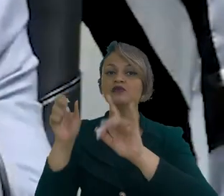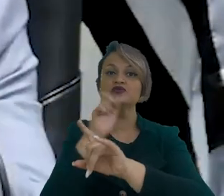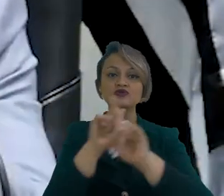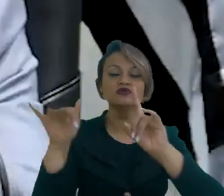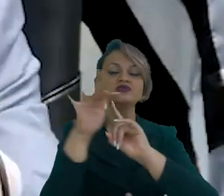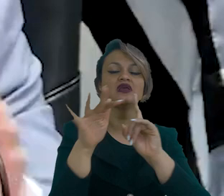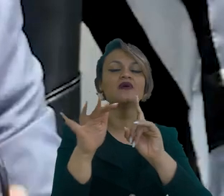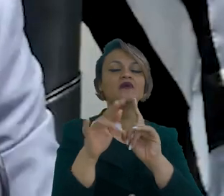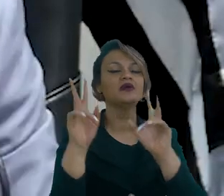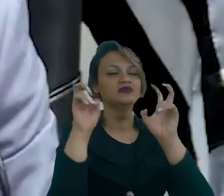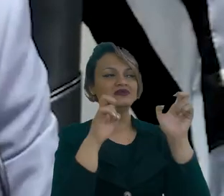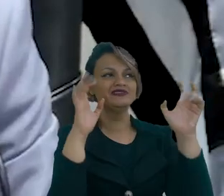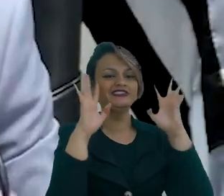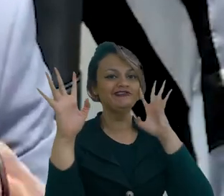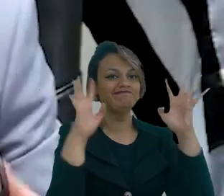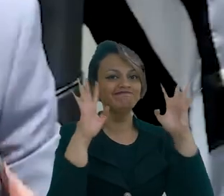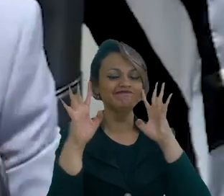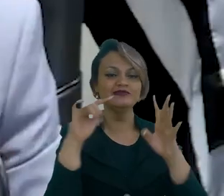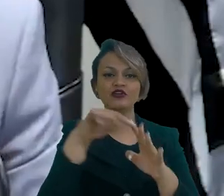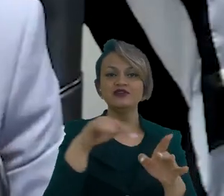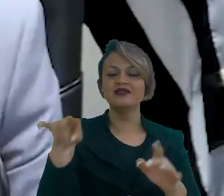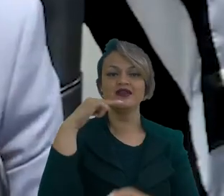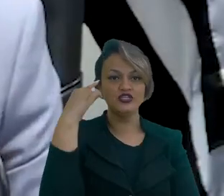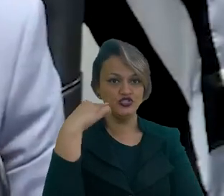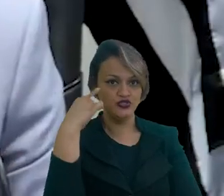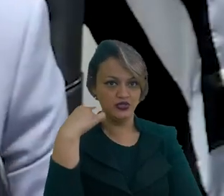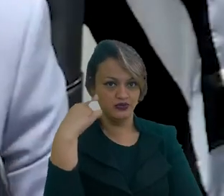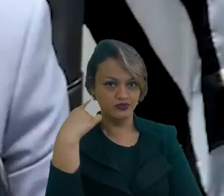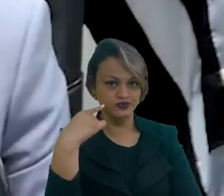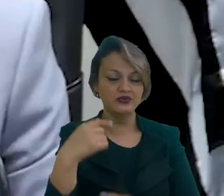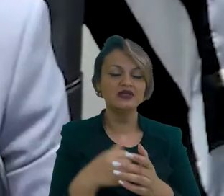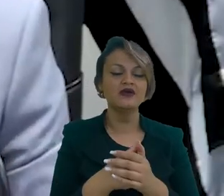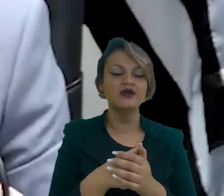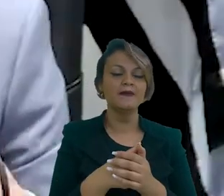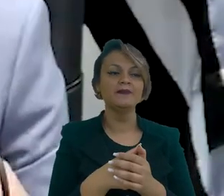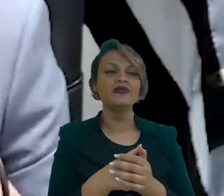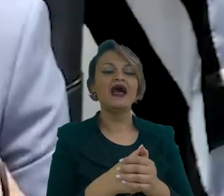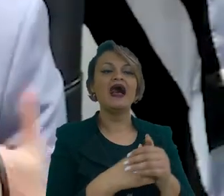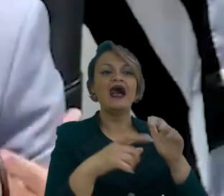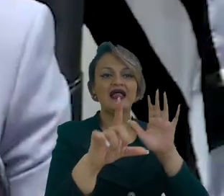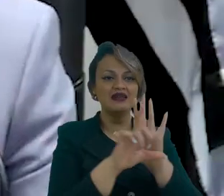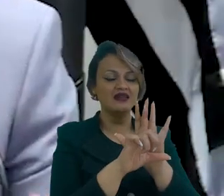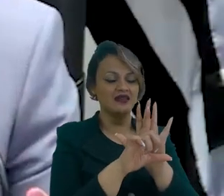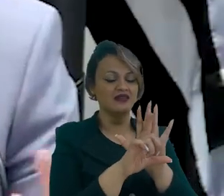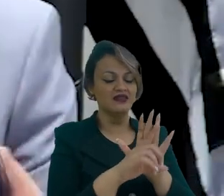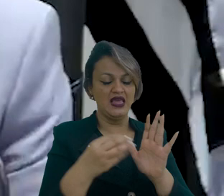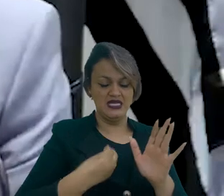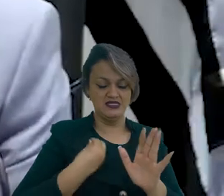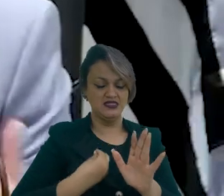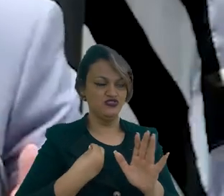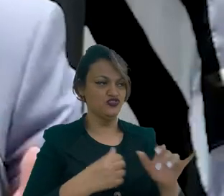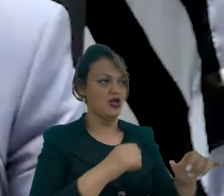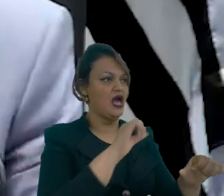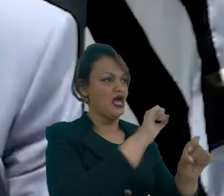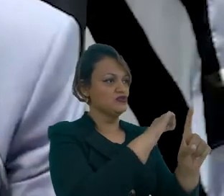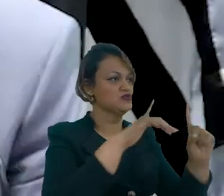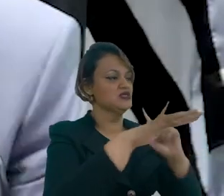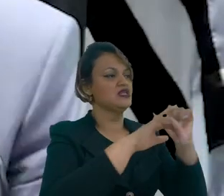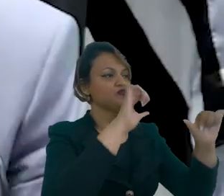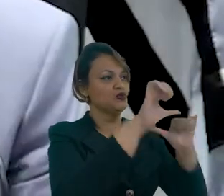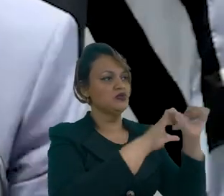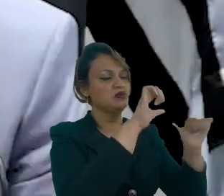evoluções sociais sempre foram uma questão para nós do direito é sempre se dizia que a lei se diz que a lei não acompanha as mudanças